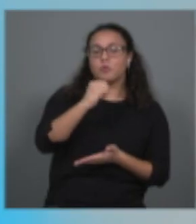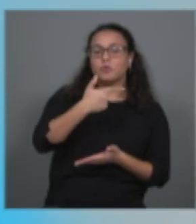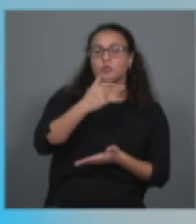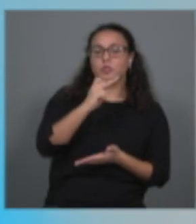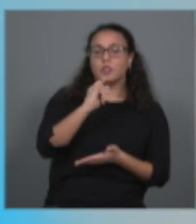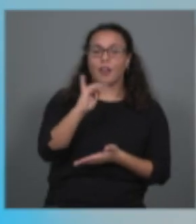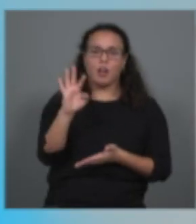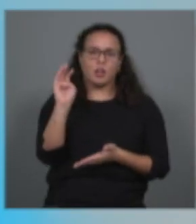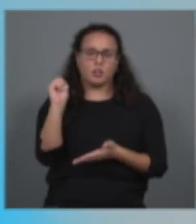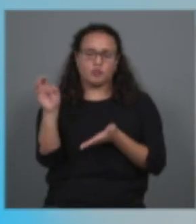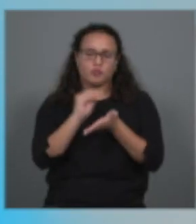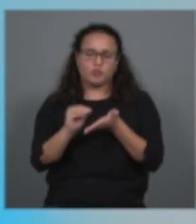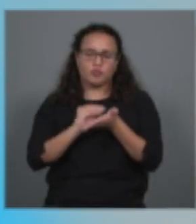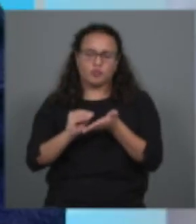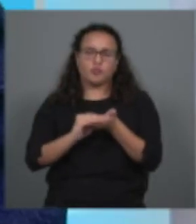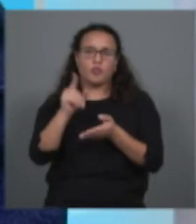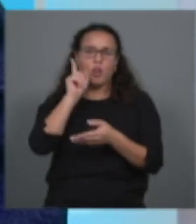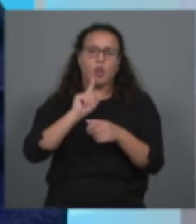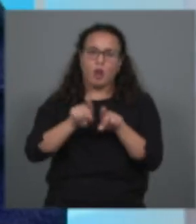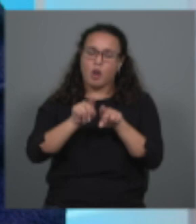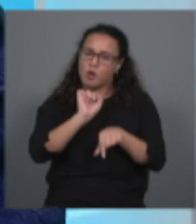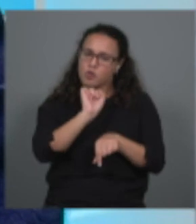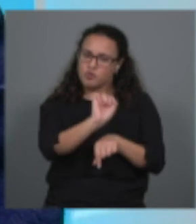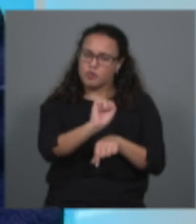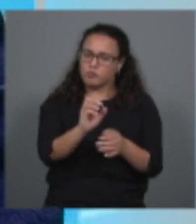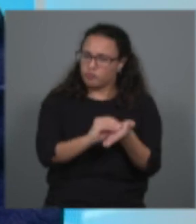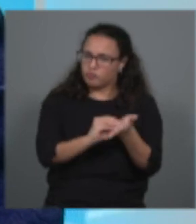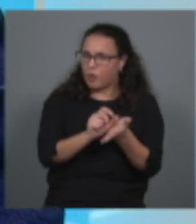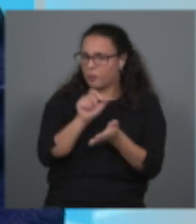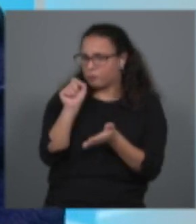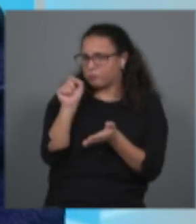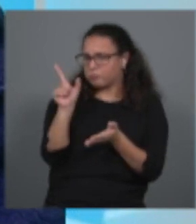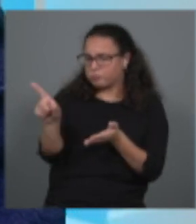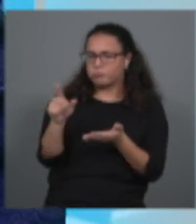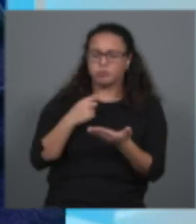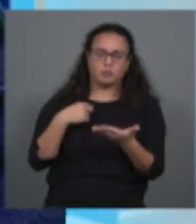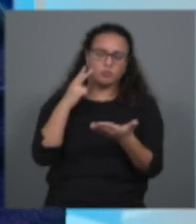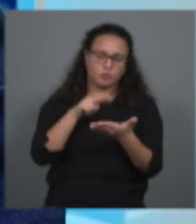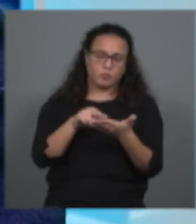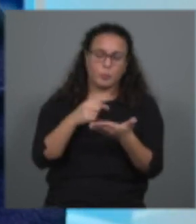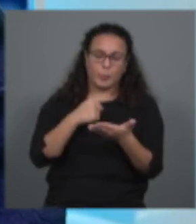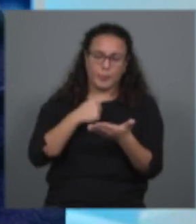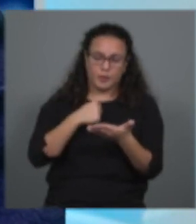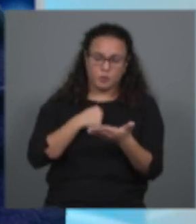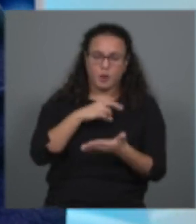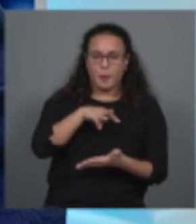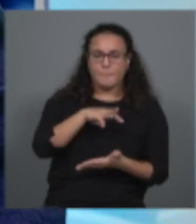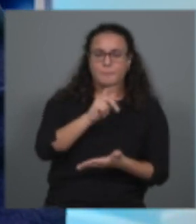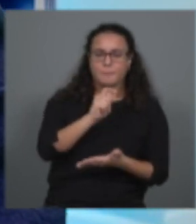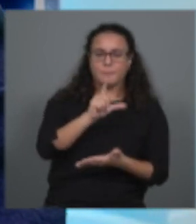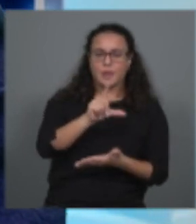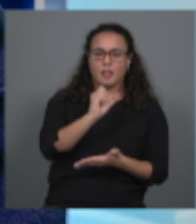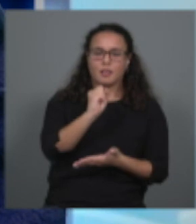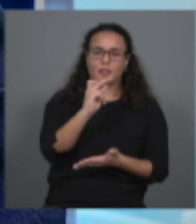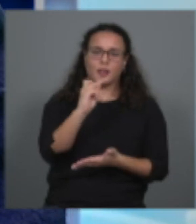irmã que vivia em Alcochete, coisa parecida com esta. Estou em Melgaço,